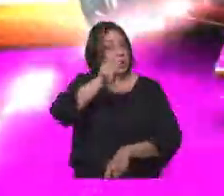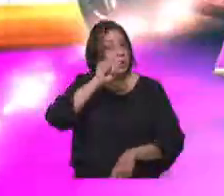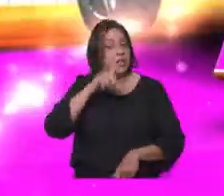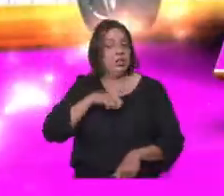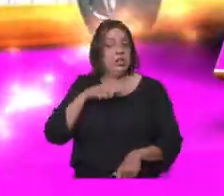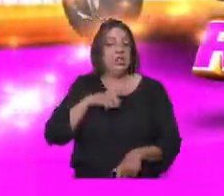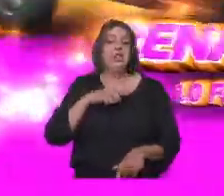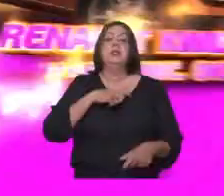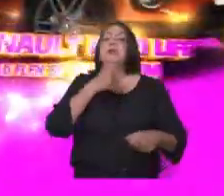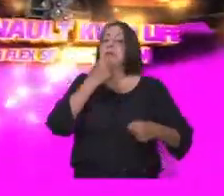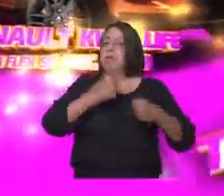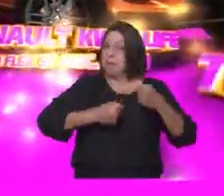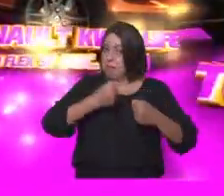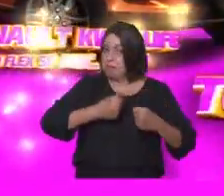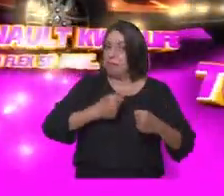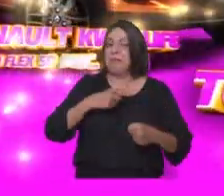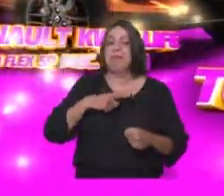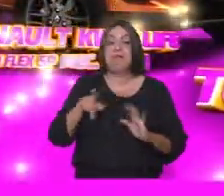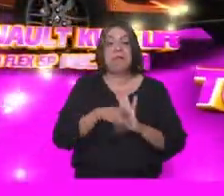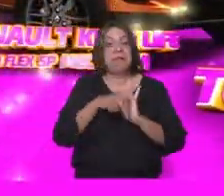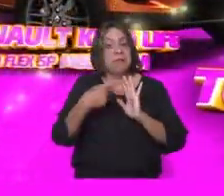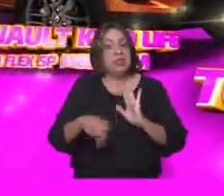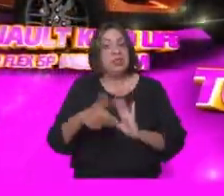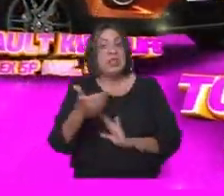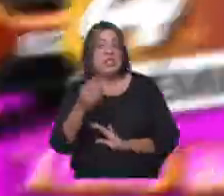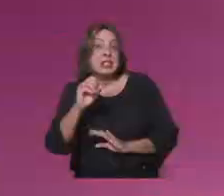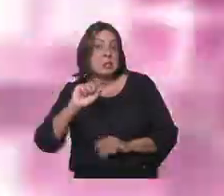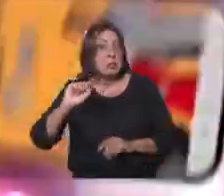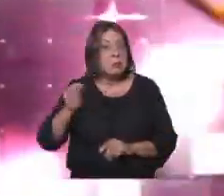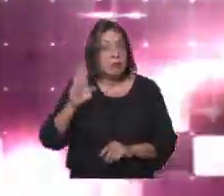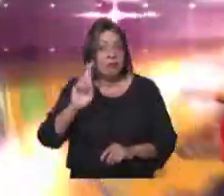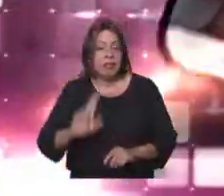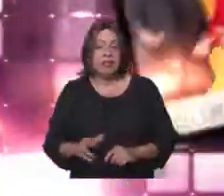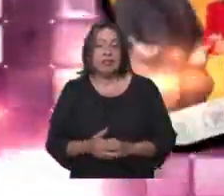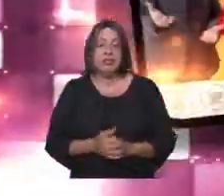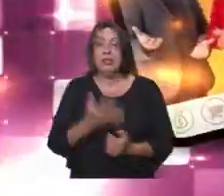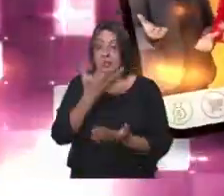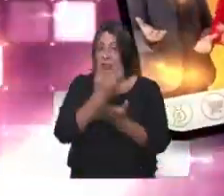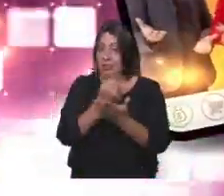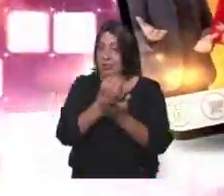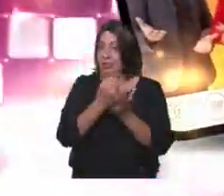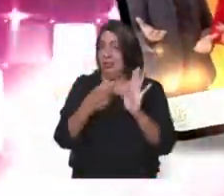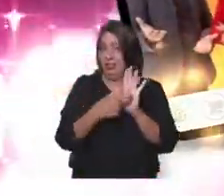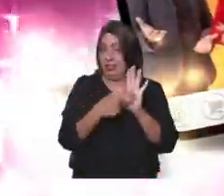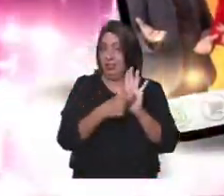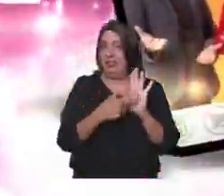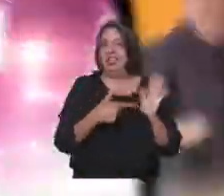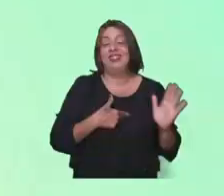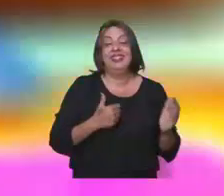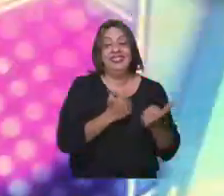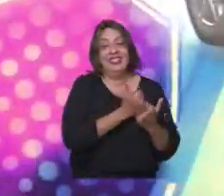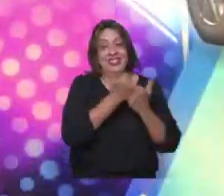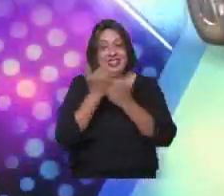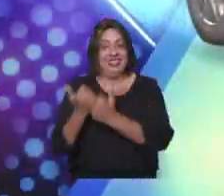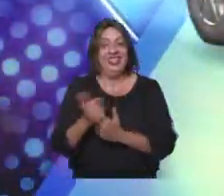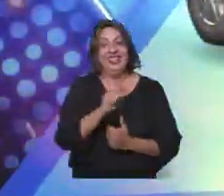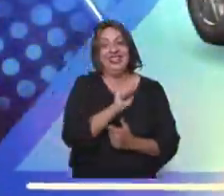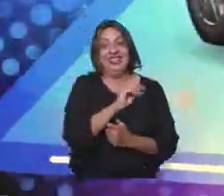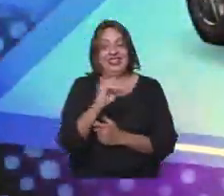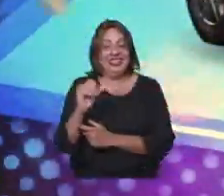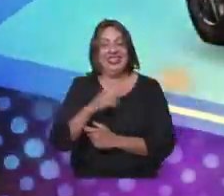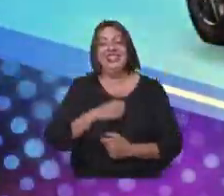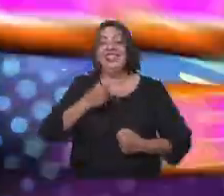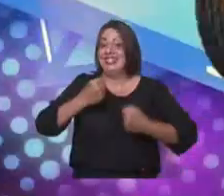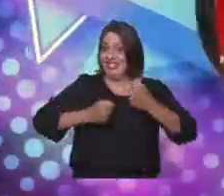tem um Renault Kwid no terceiro prêmio, um Fiat Toro mais R$10.000 no quarto prêmio. Baixe o aplicativo do Caju Cap e colabore com o GAC Sergipe. Tem um Renault Kwid